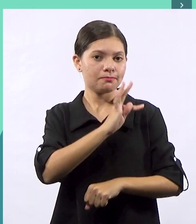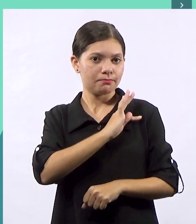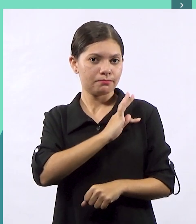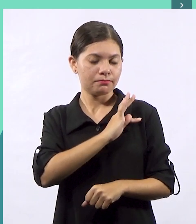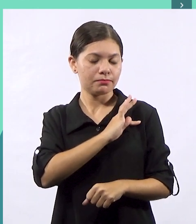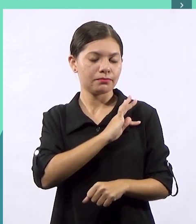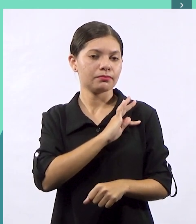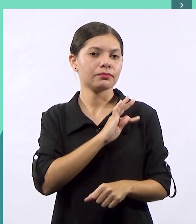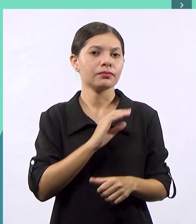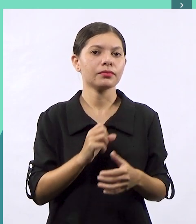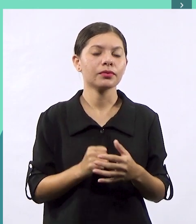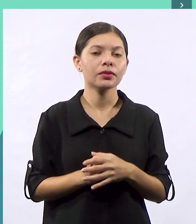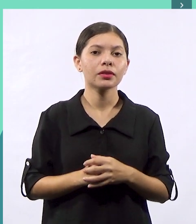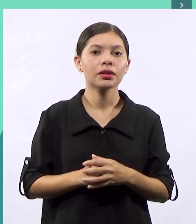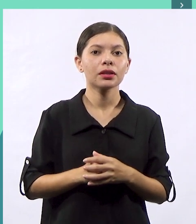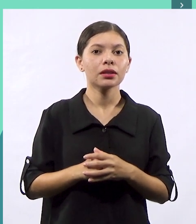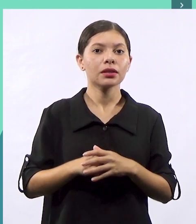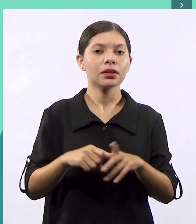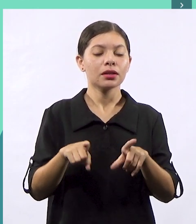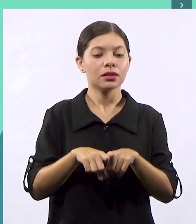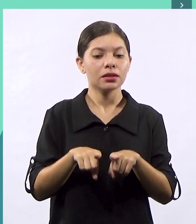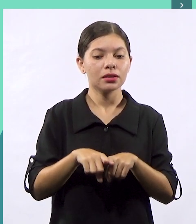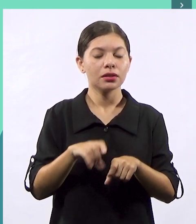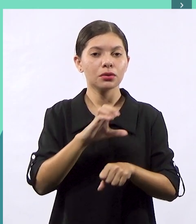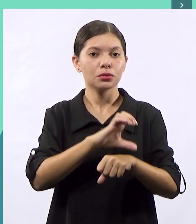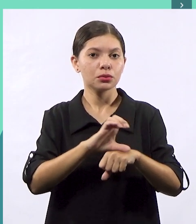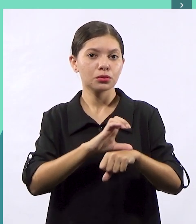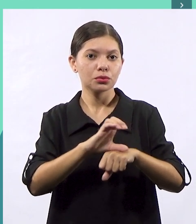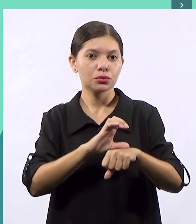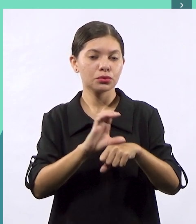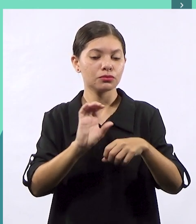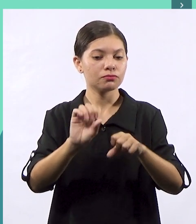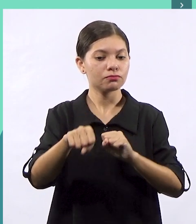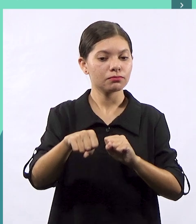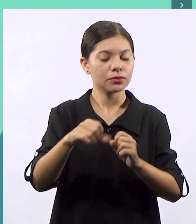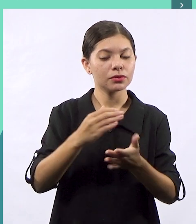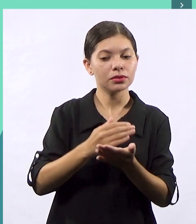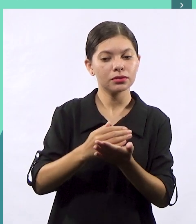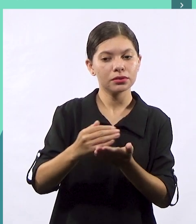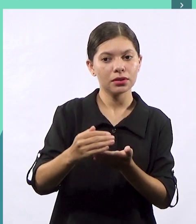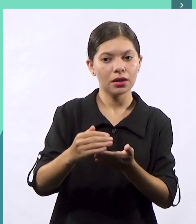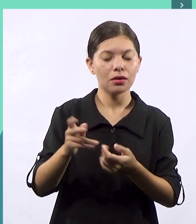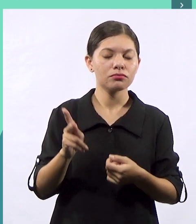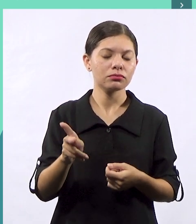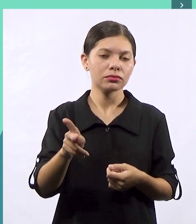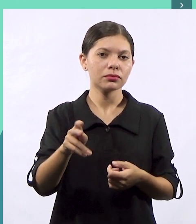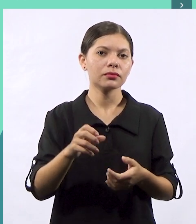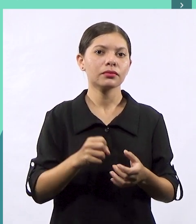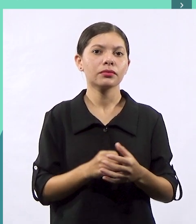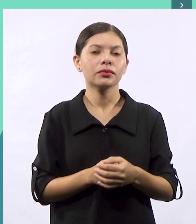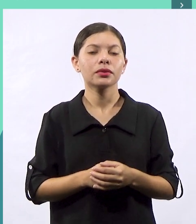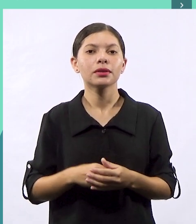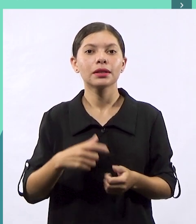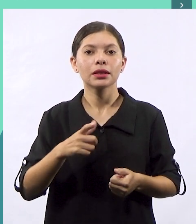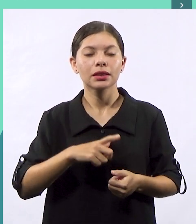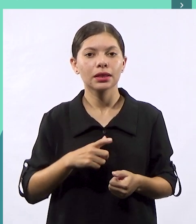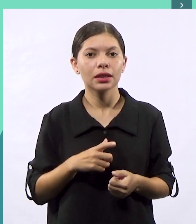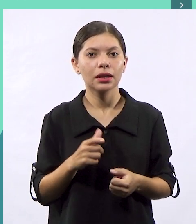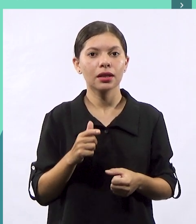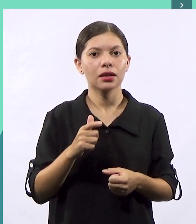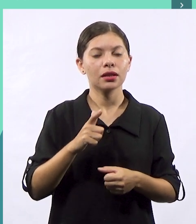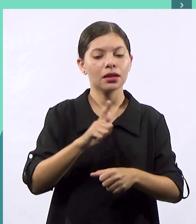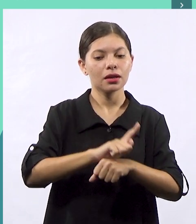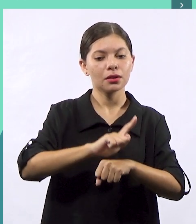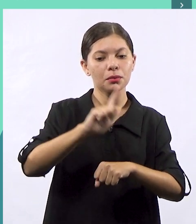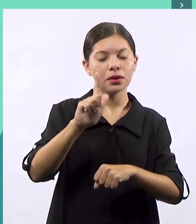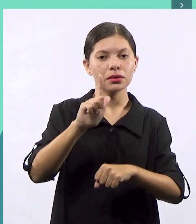cursos técnicos, né, e cursos de formação inicial e continuada. Eu tenho a graduação, que se divide